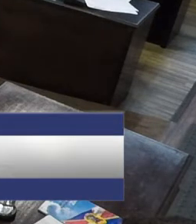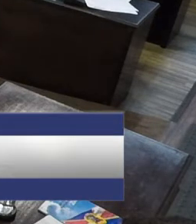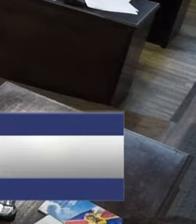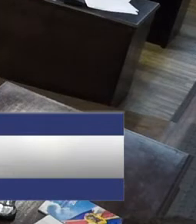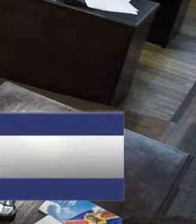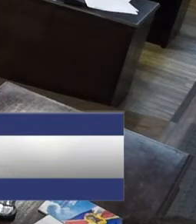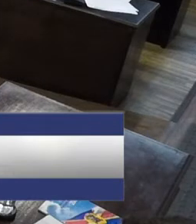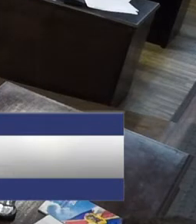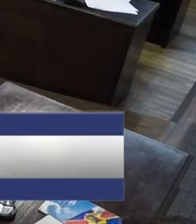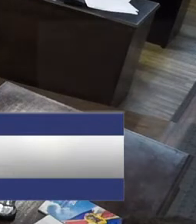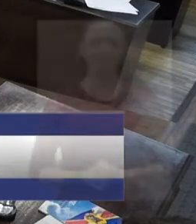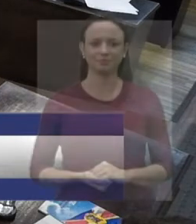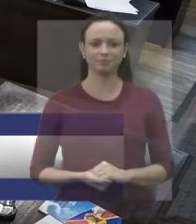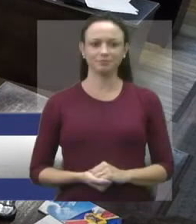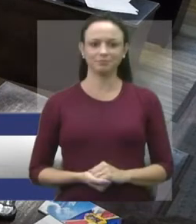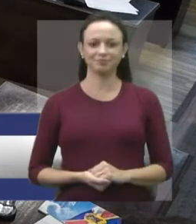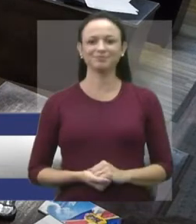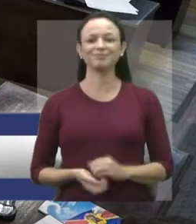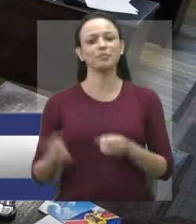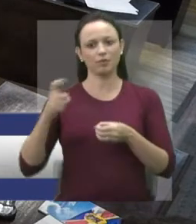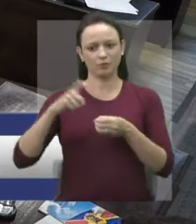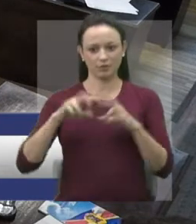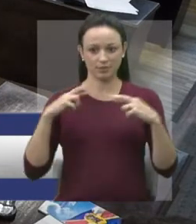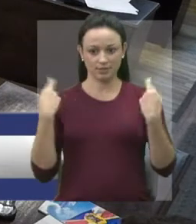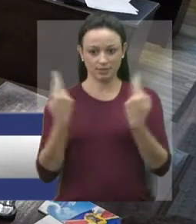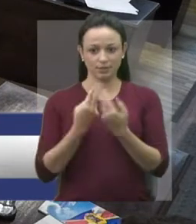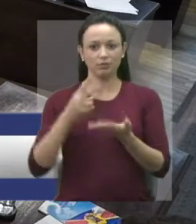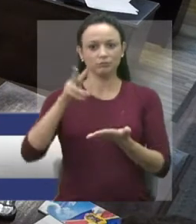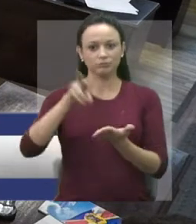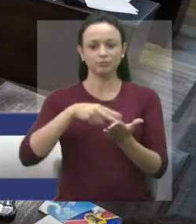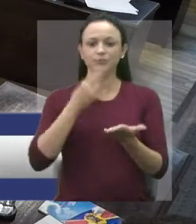das correspondências.